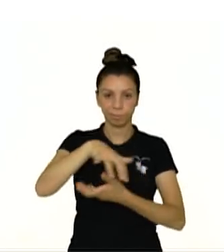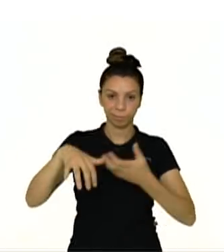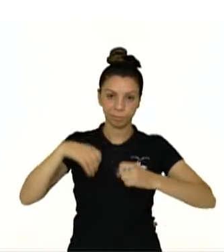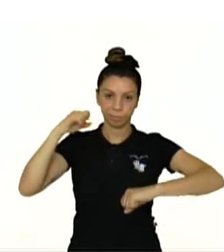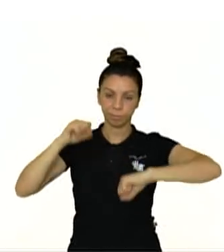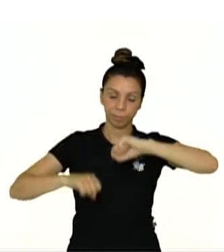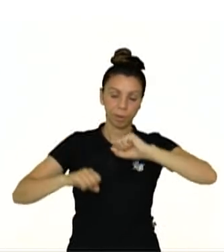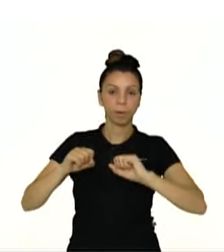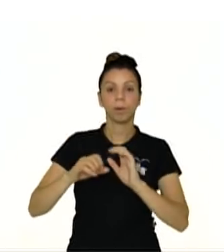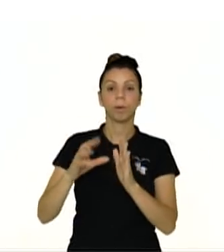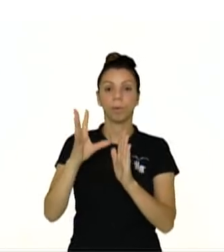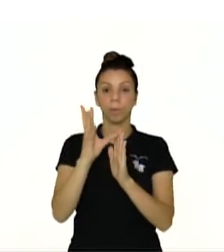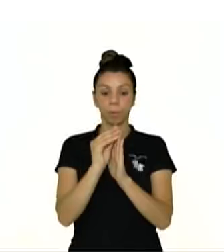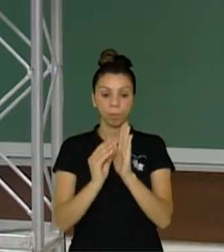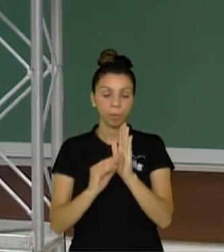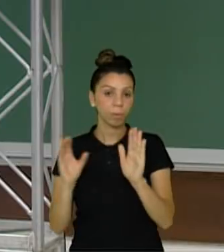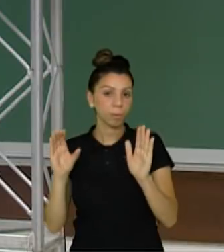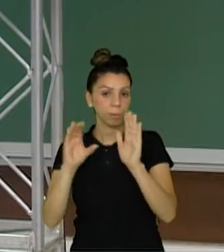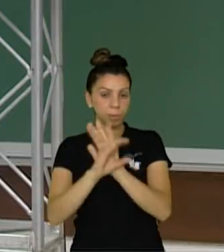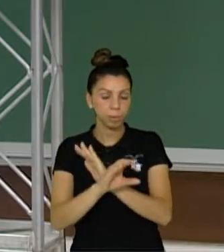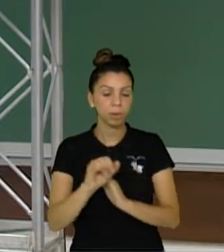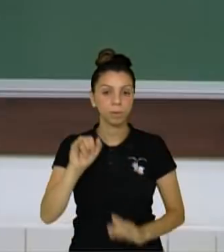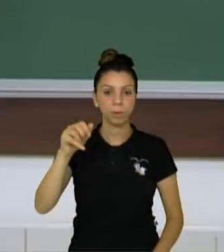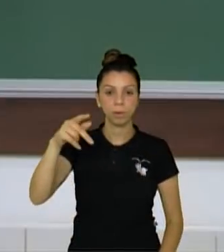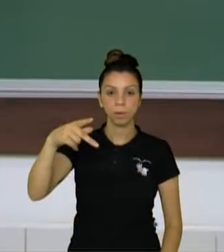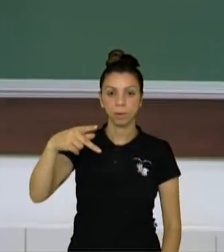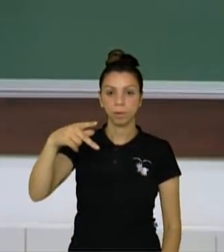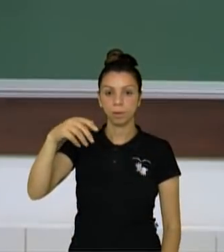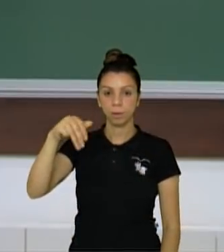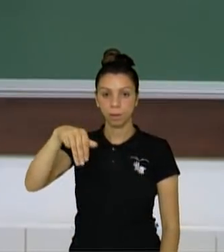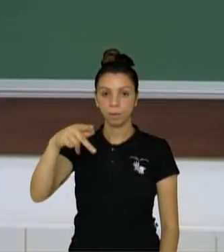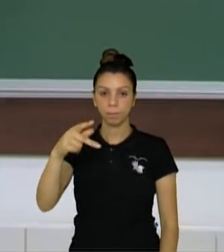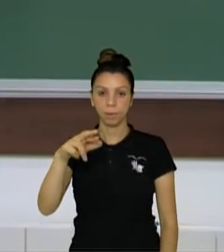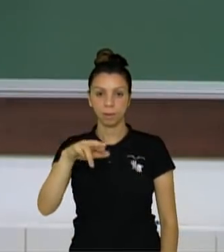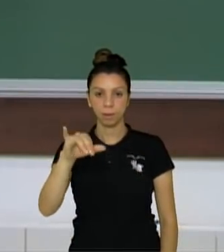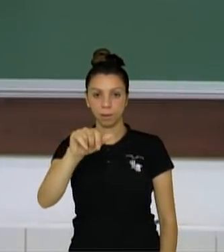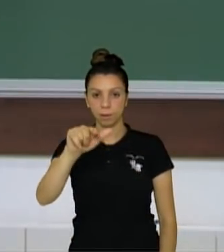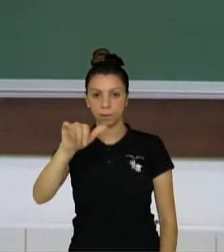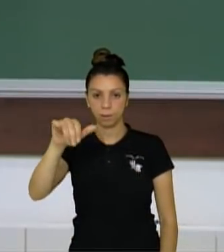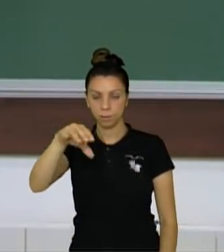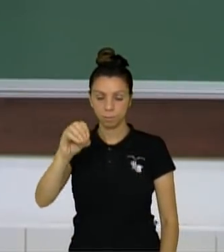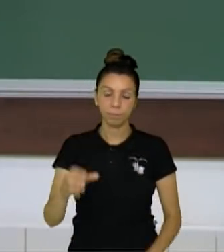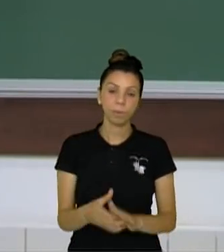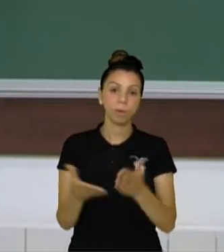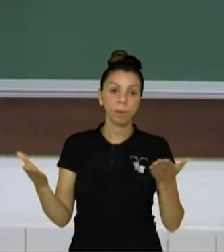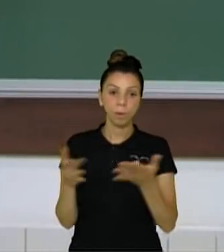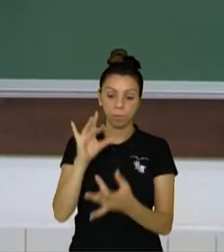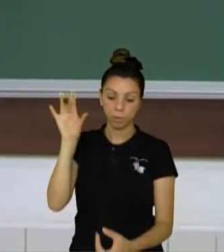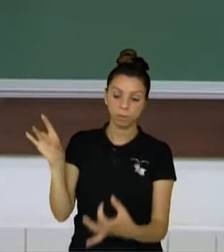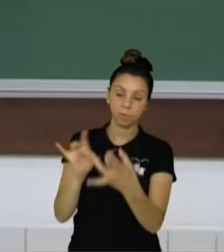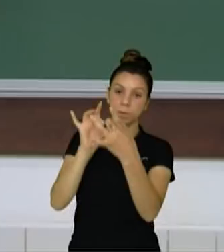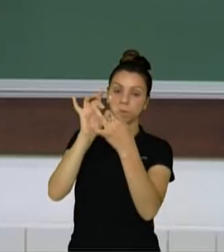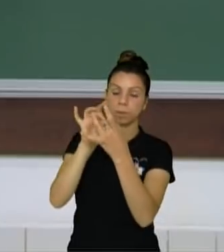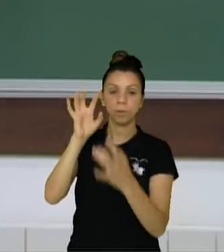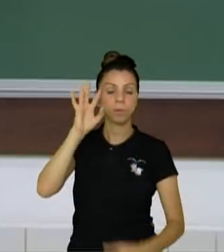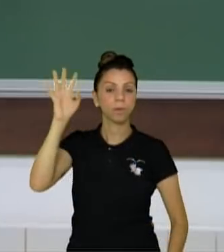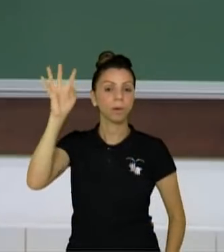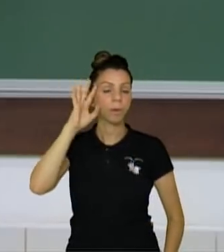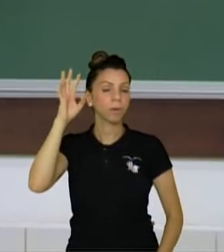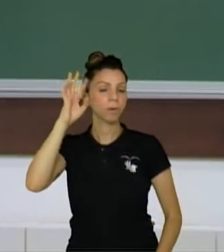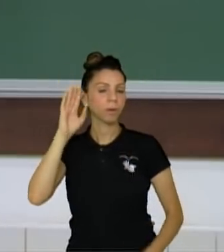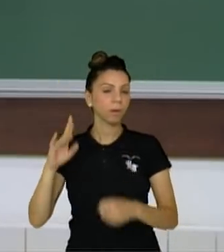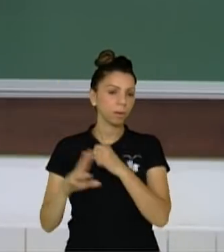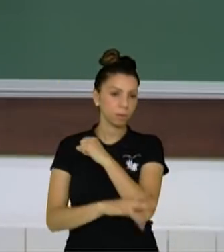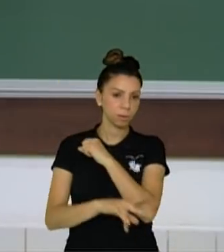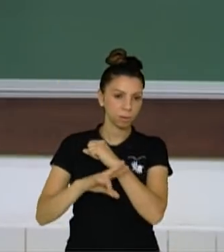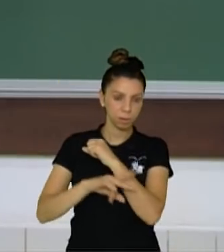Esse é o nosso conteúdo geral. E especificamente, pontualmente hoje, teorias raciais do século XIX, 2. Porque